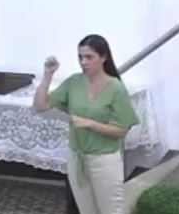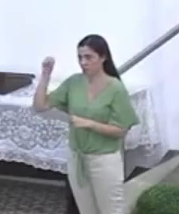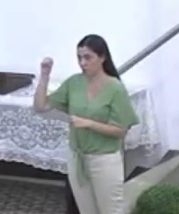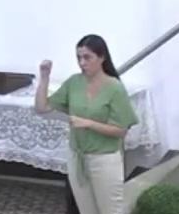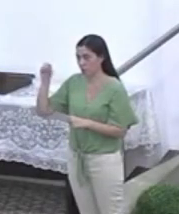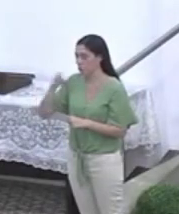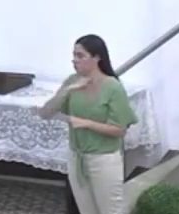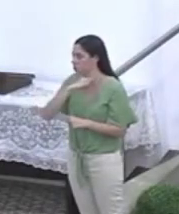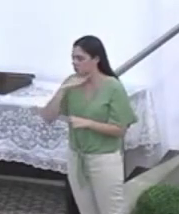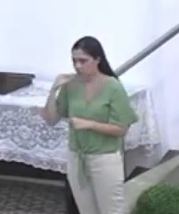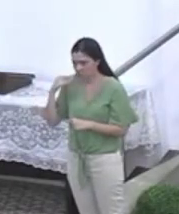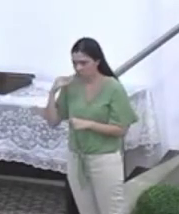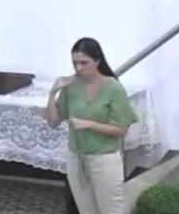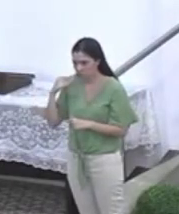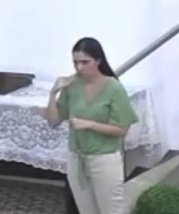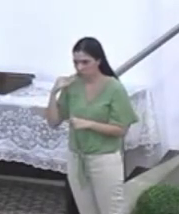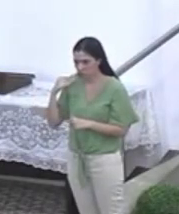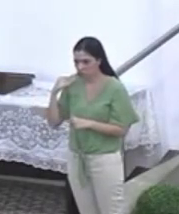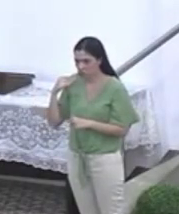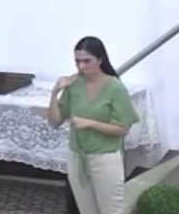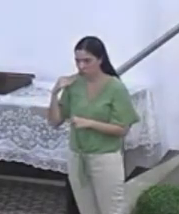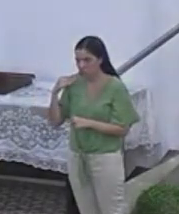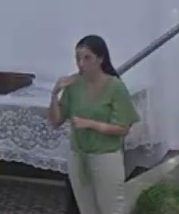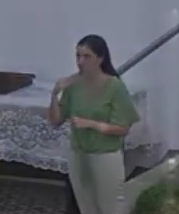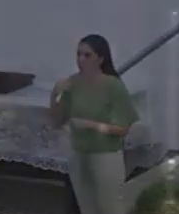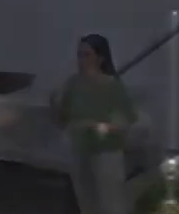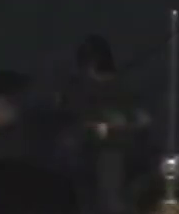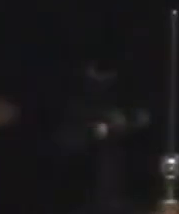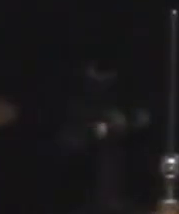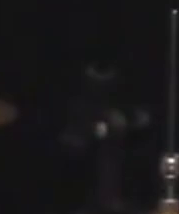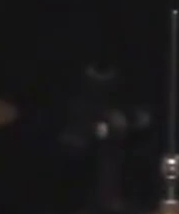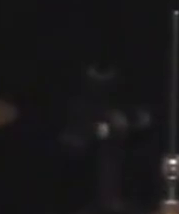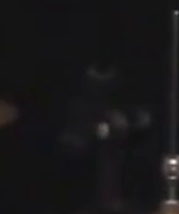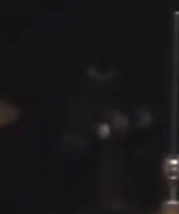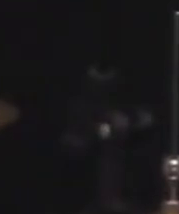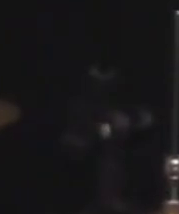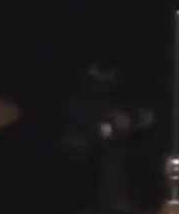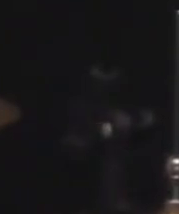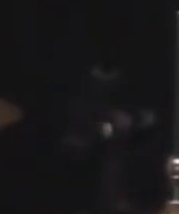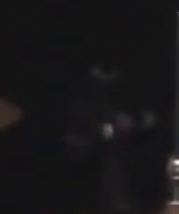são guardados cuidadosamente em Hebrom até o dia de